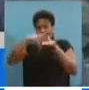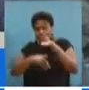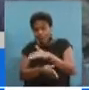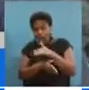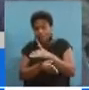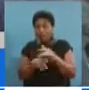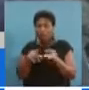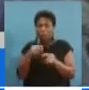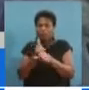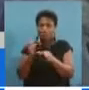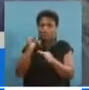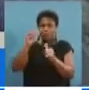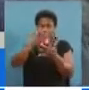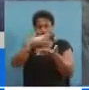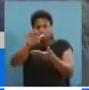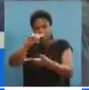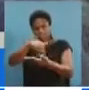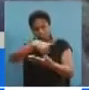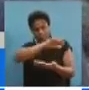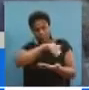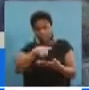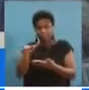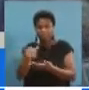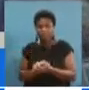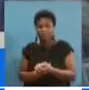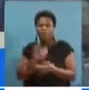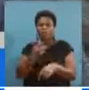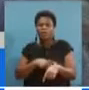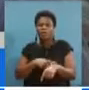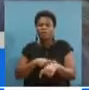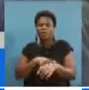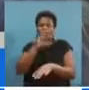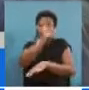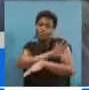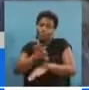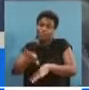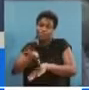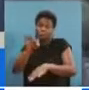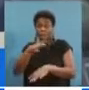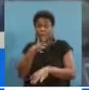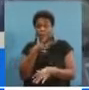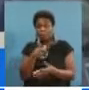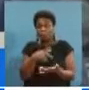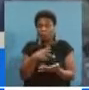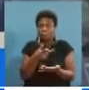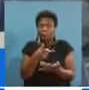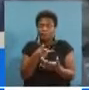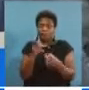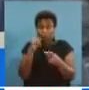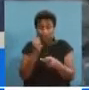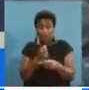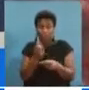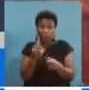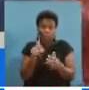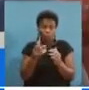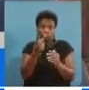montagem do betão. Atraso de quanto tempo? Segundo os engenheiros e a fiscalização, há um atraso de no máximo 2 meses, mas que